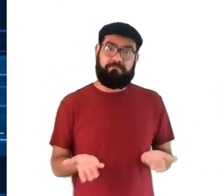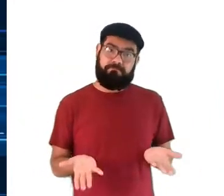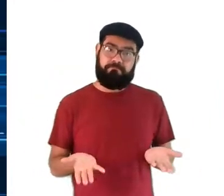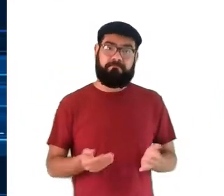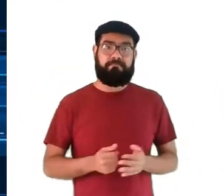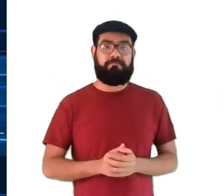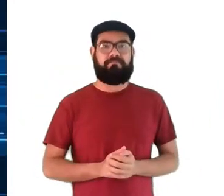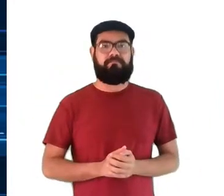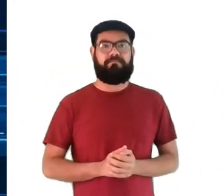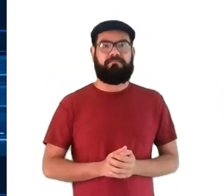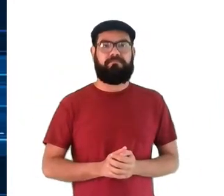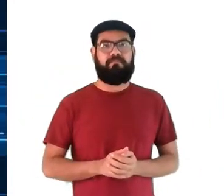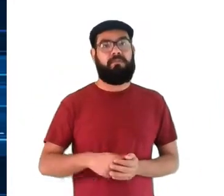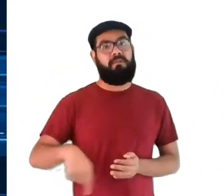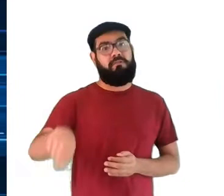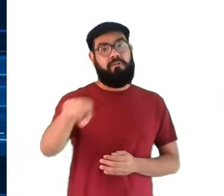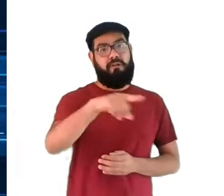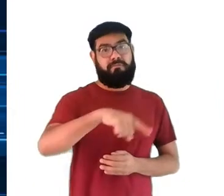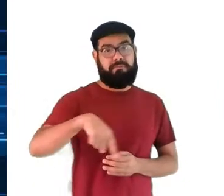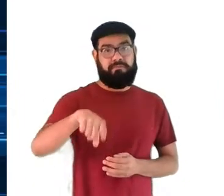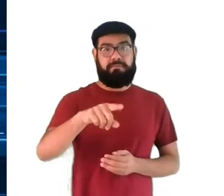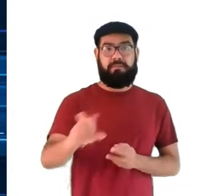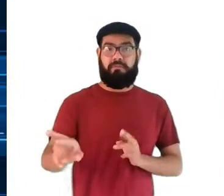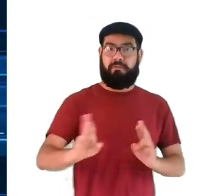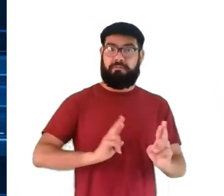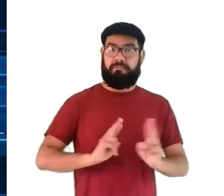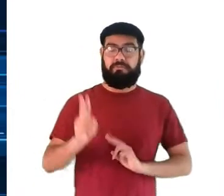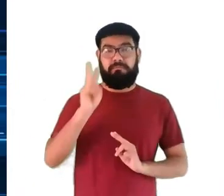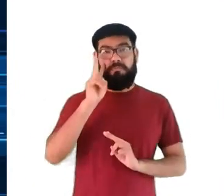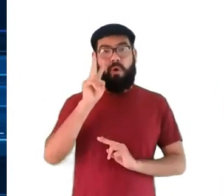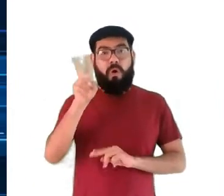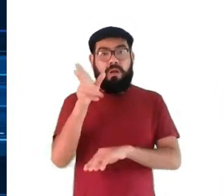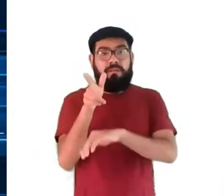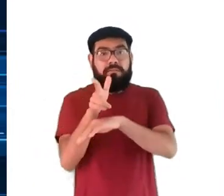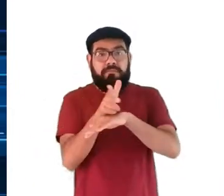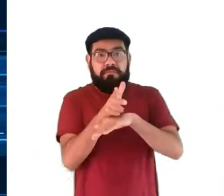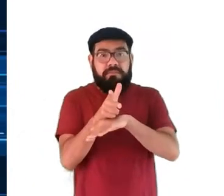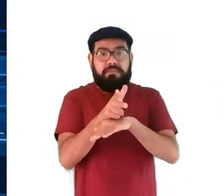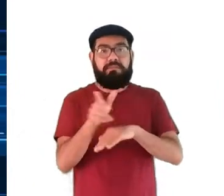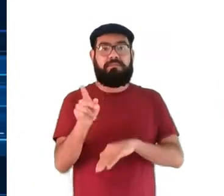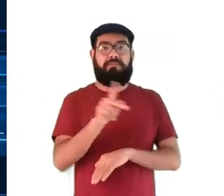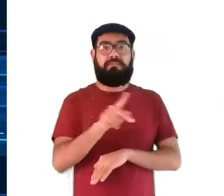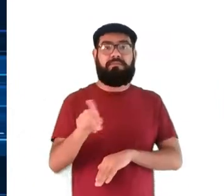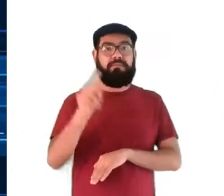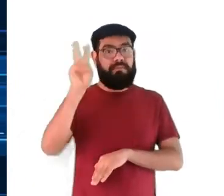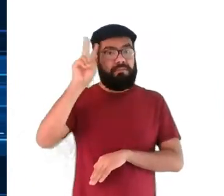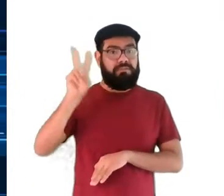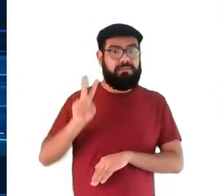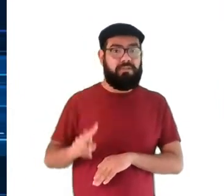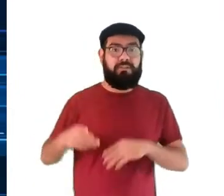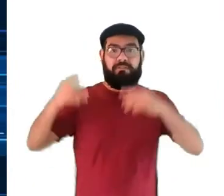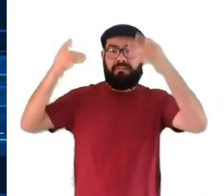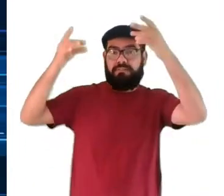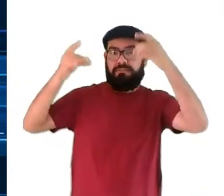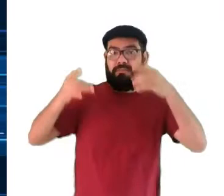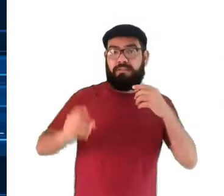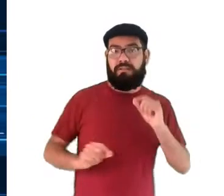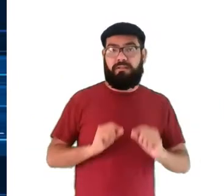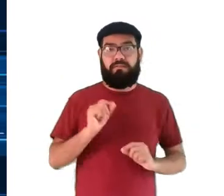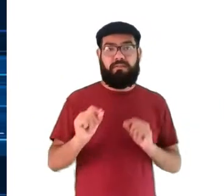essa resposta agora com um vídeo da professora de História, que vai falar sobre o